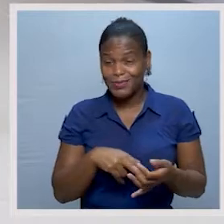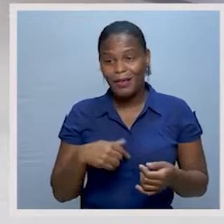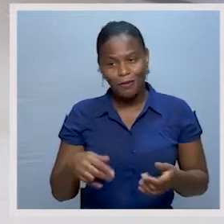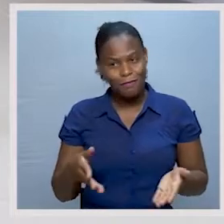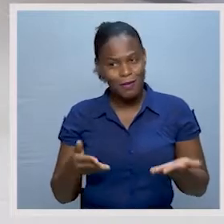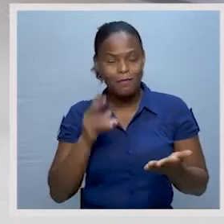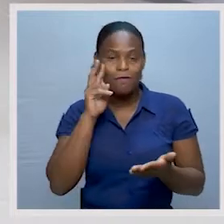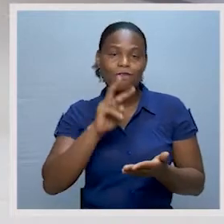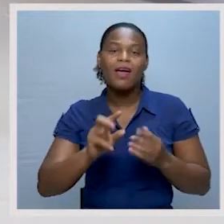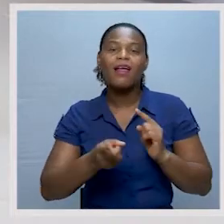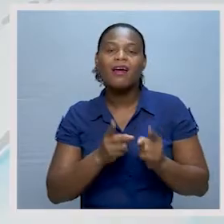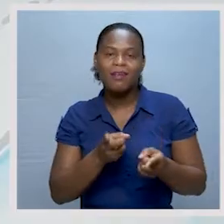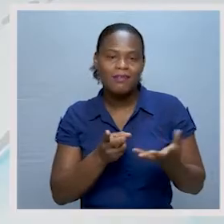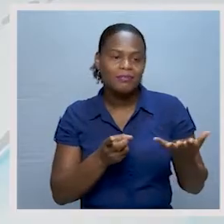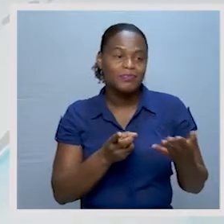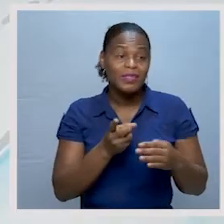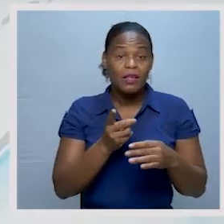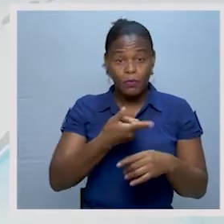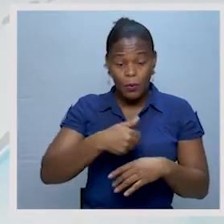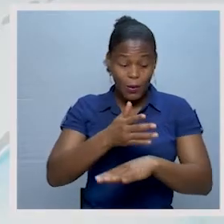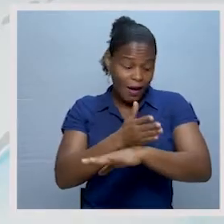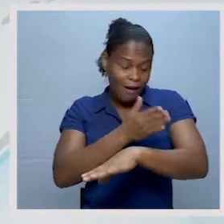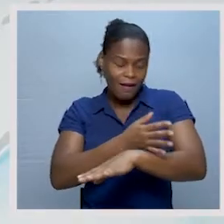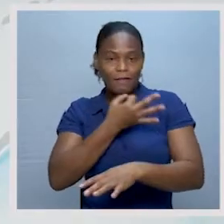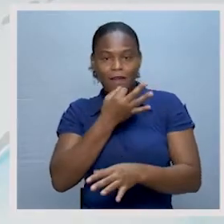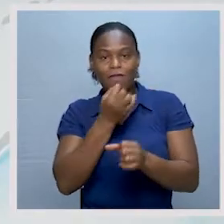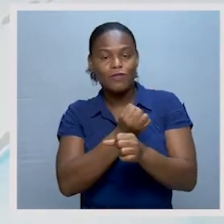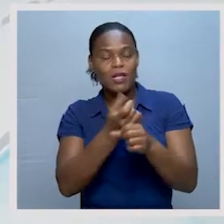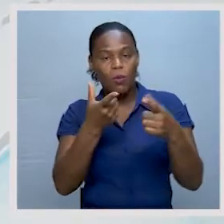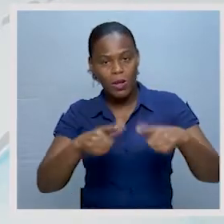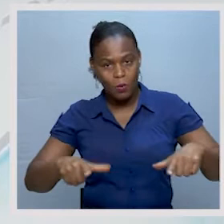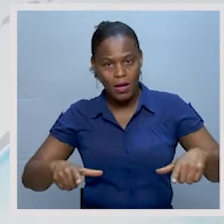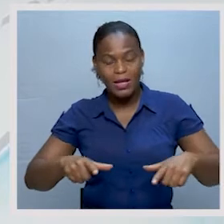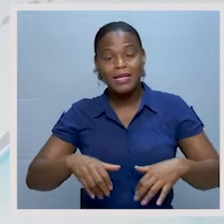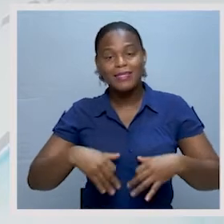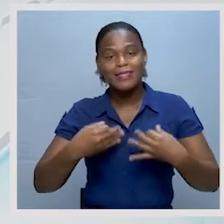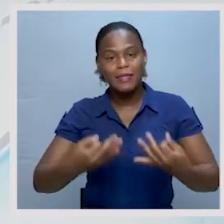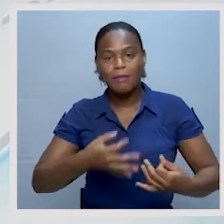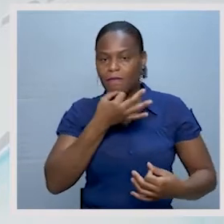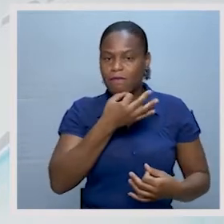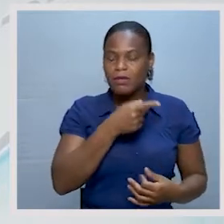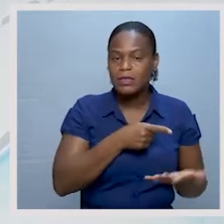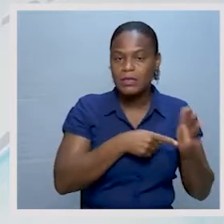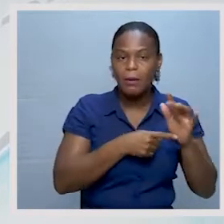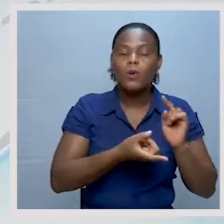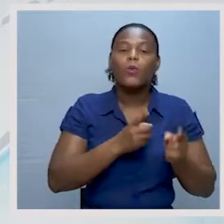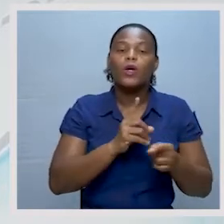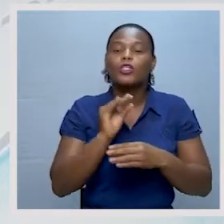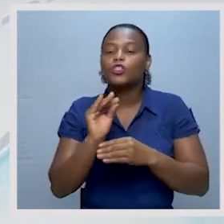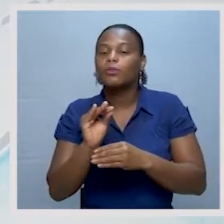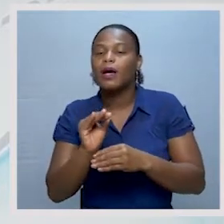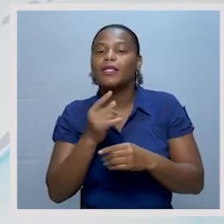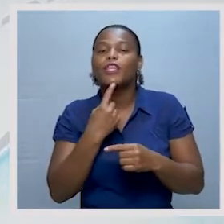Então vamos ver que antes de falarmos das funções de linguagem, nós temos de referir sempre aquilo